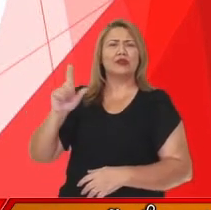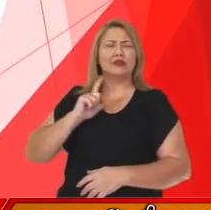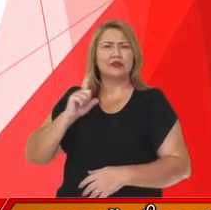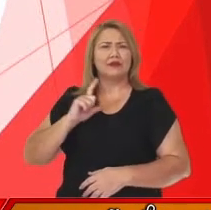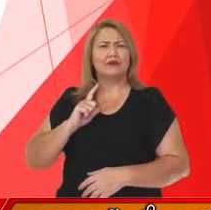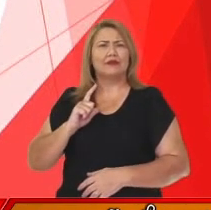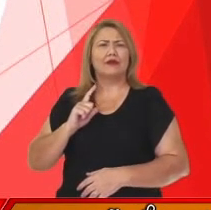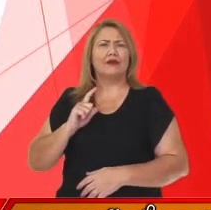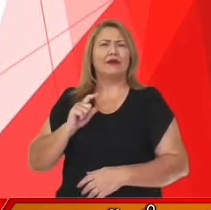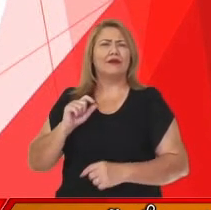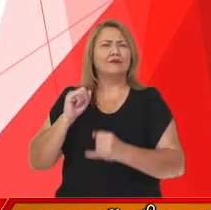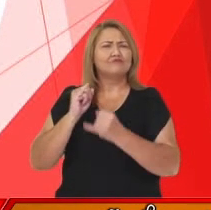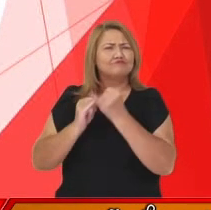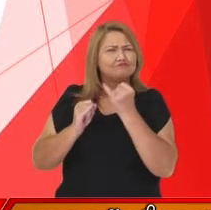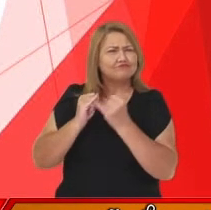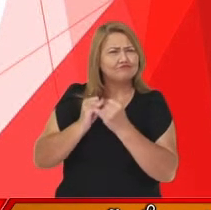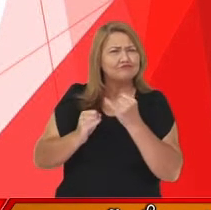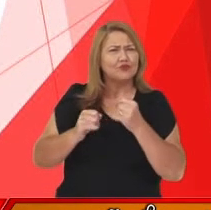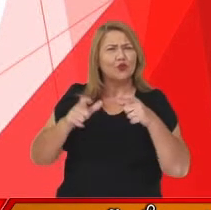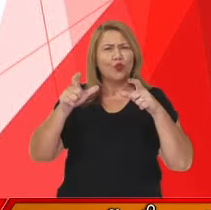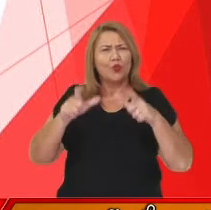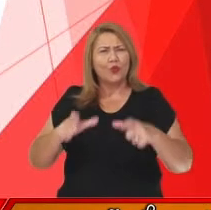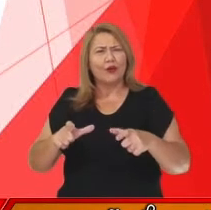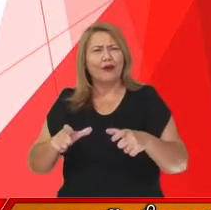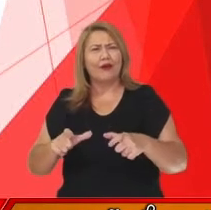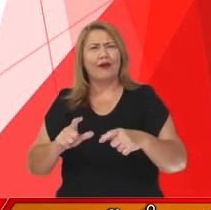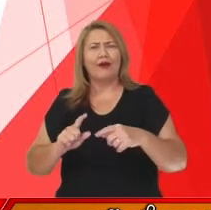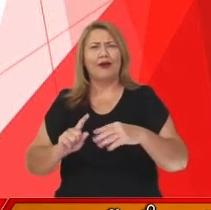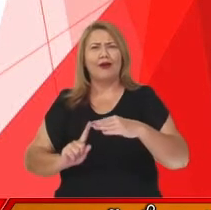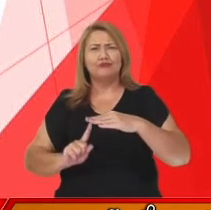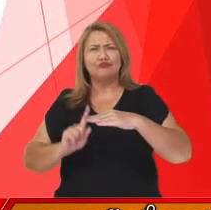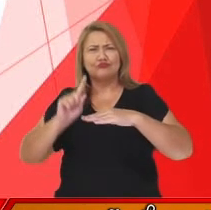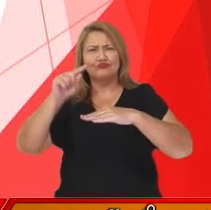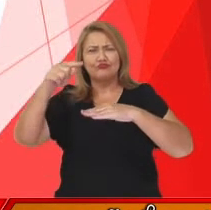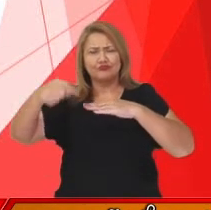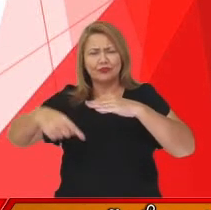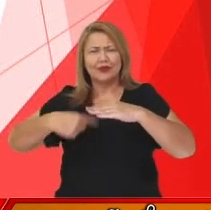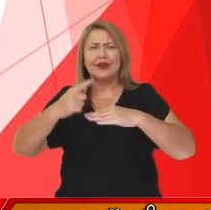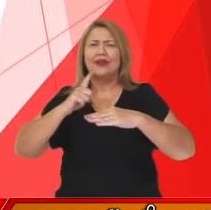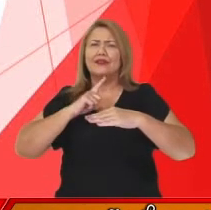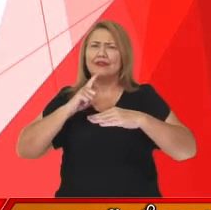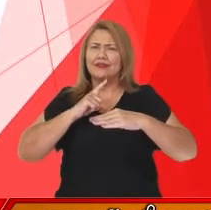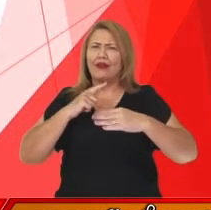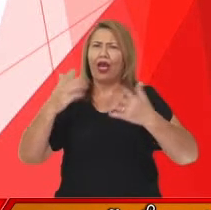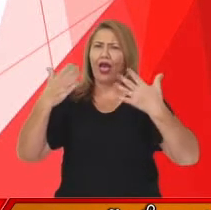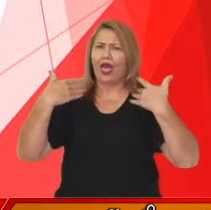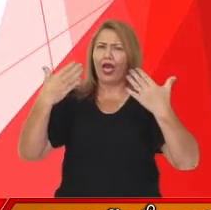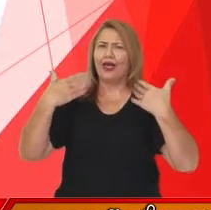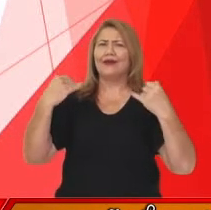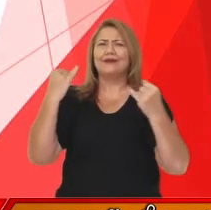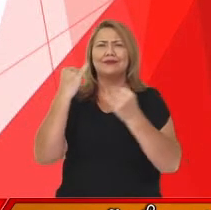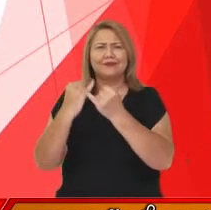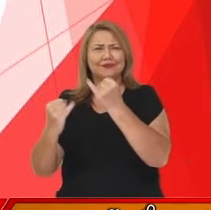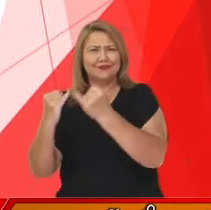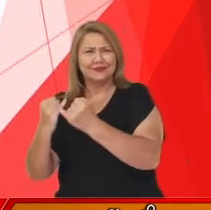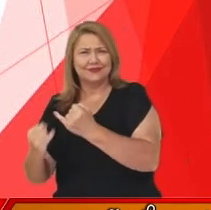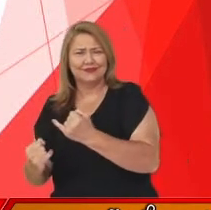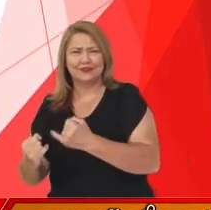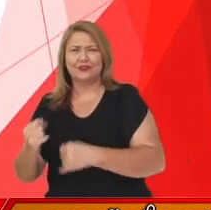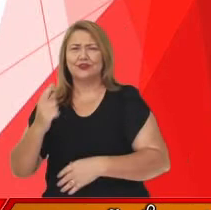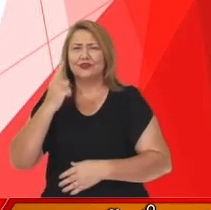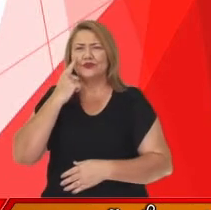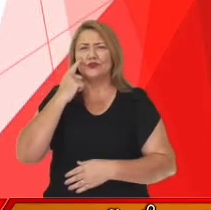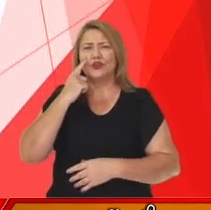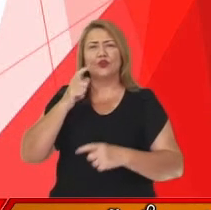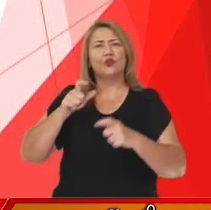latitudes semelhantes apresentam climas semelhantes então nós vemos aqui